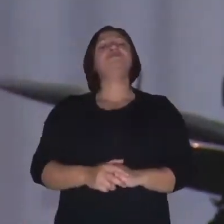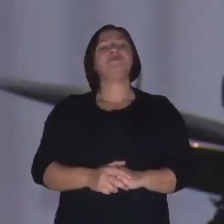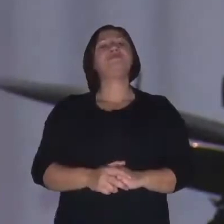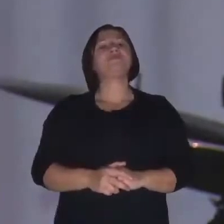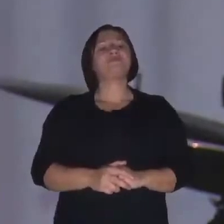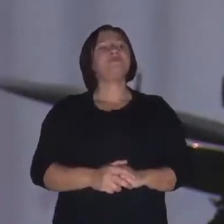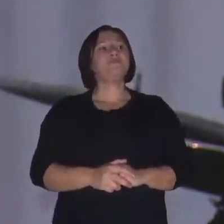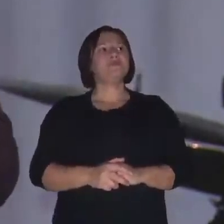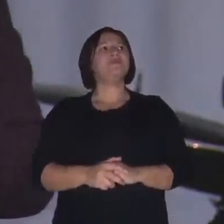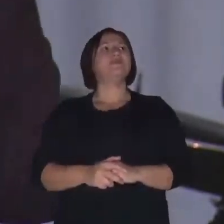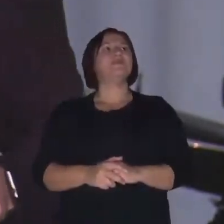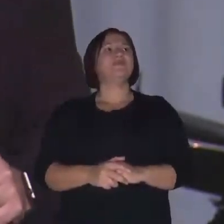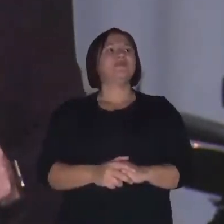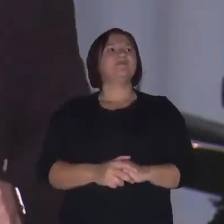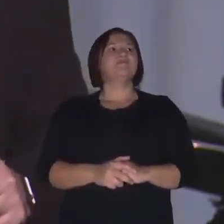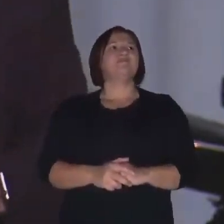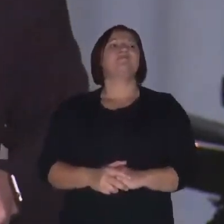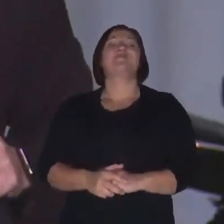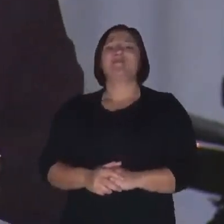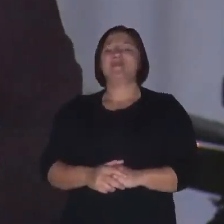me senti agora meio que de volta para o futuro.